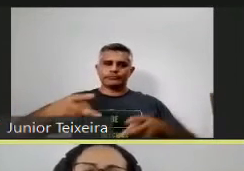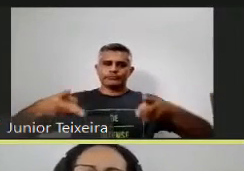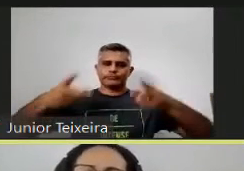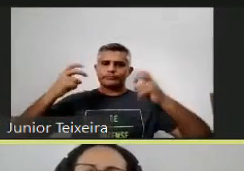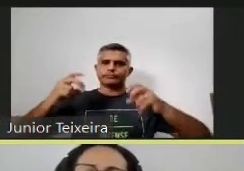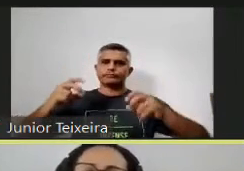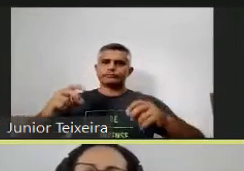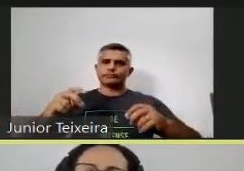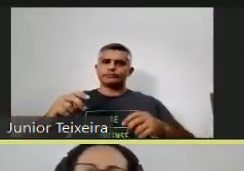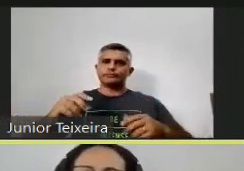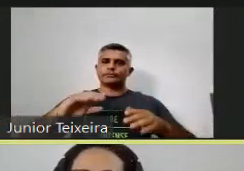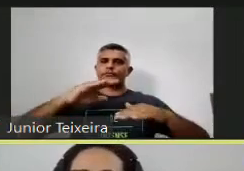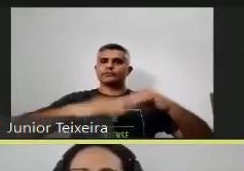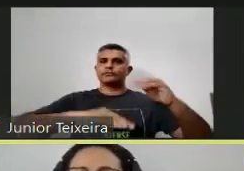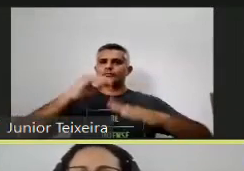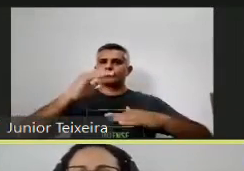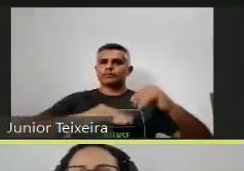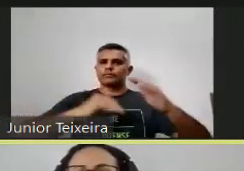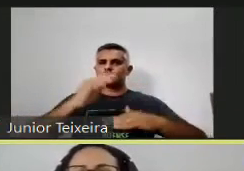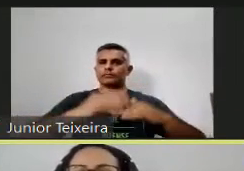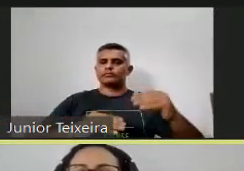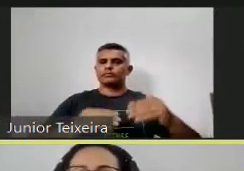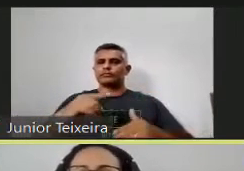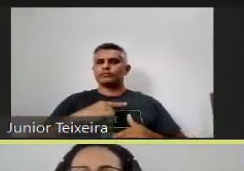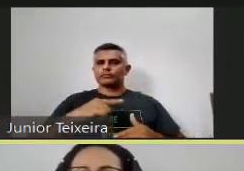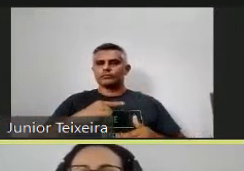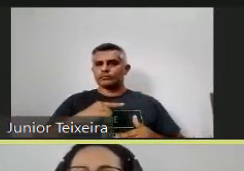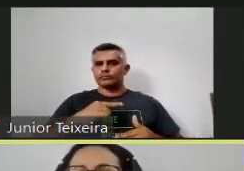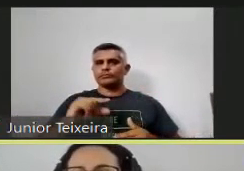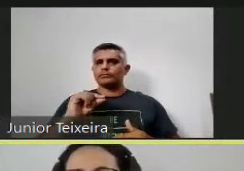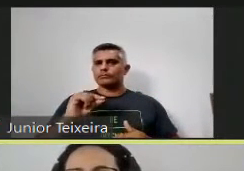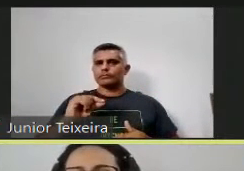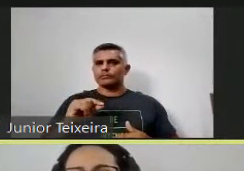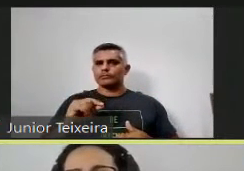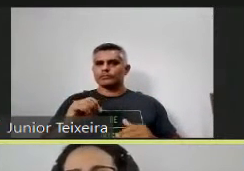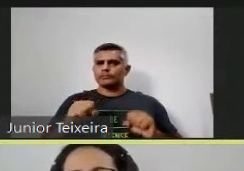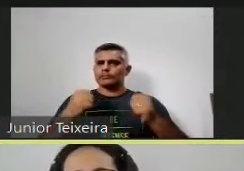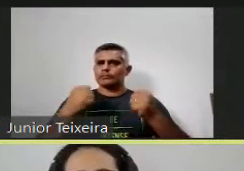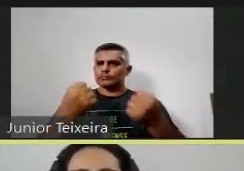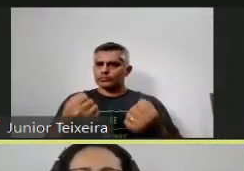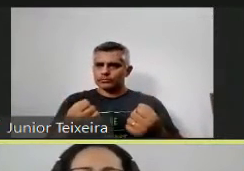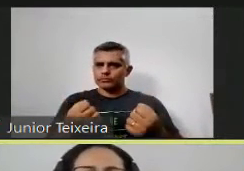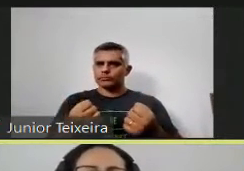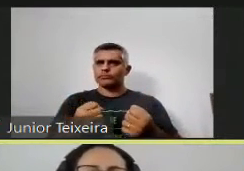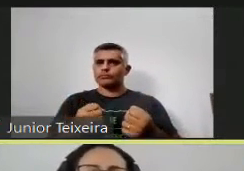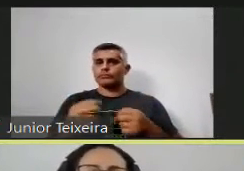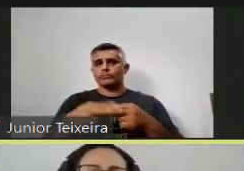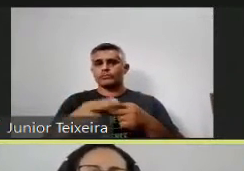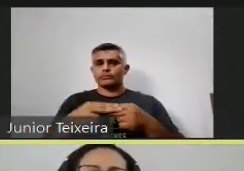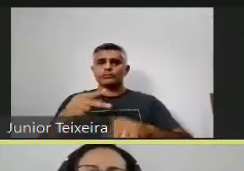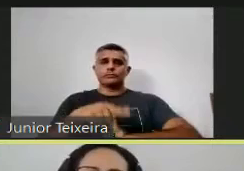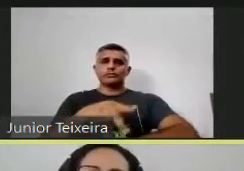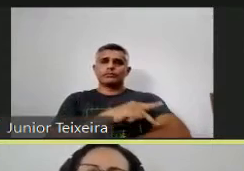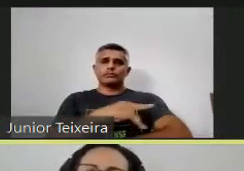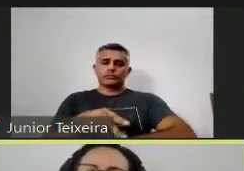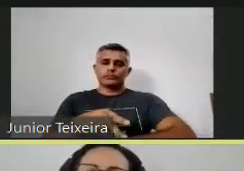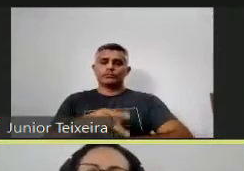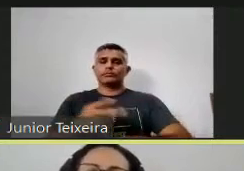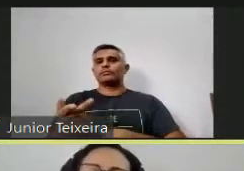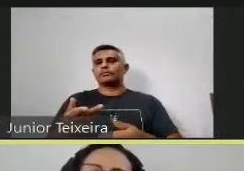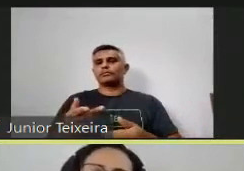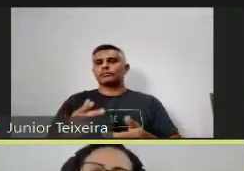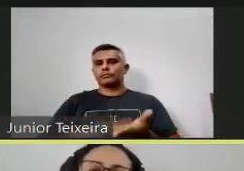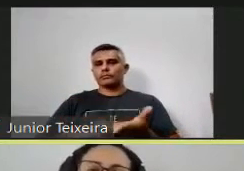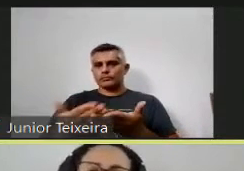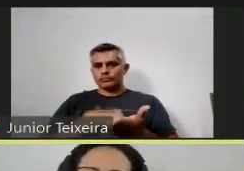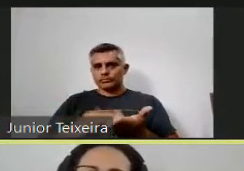que eles têm pedagógico, durante o trabalho de mediação em sala de aula. A gente percebe também que as